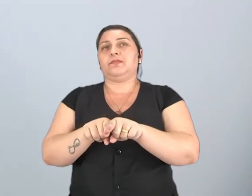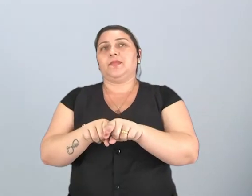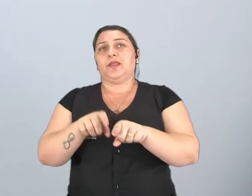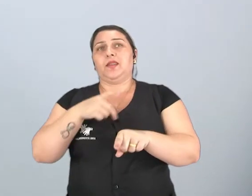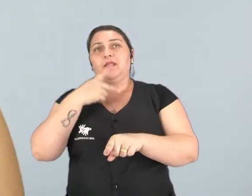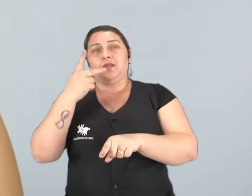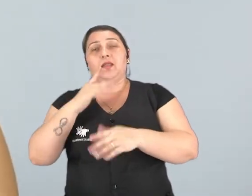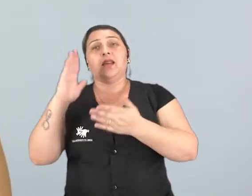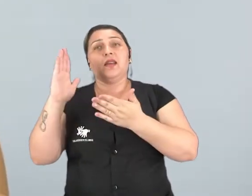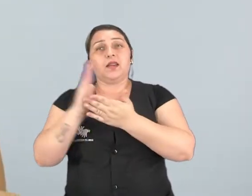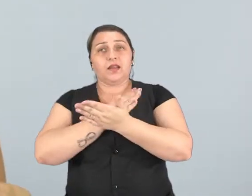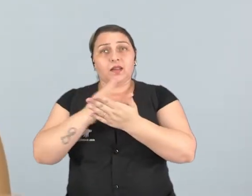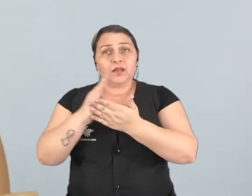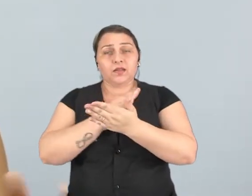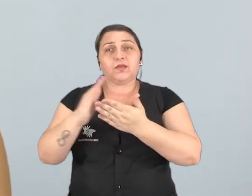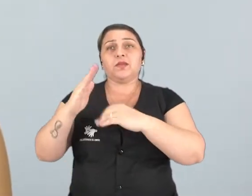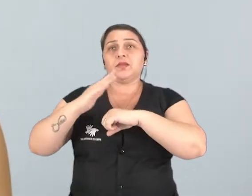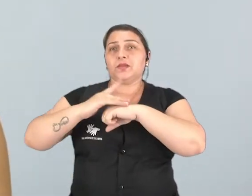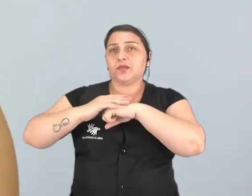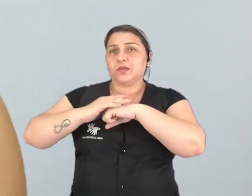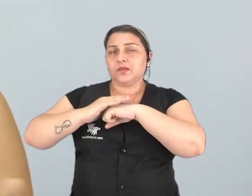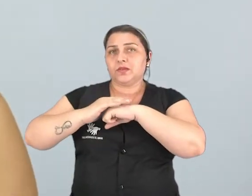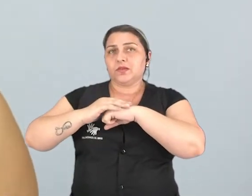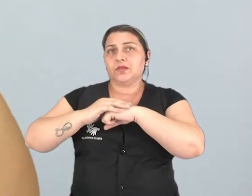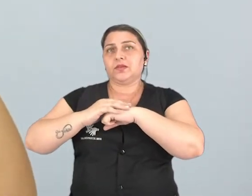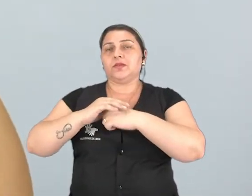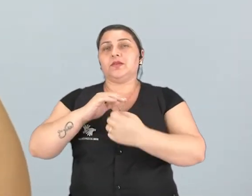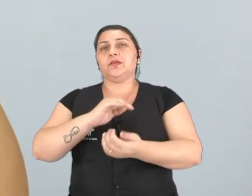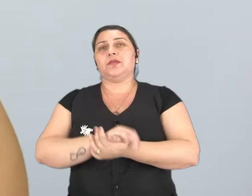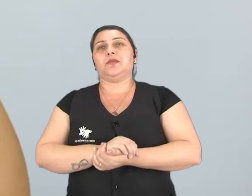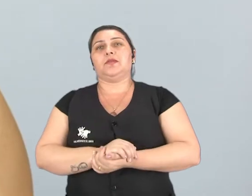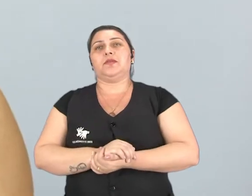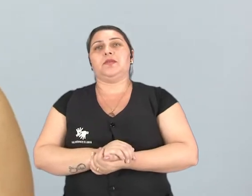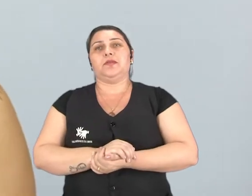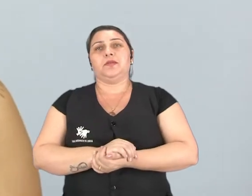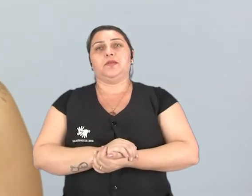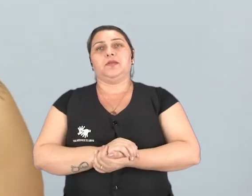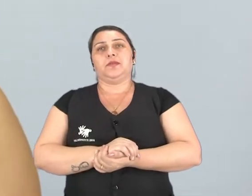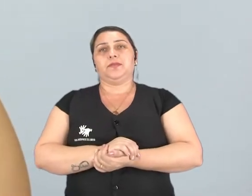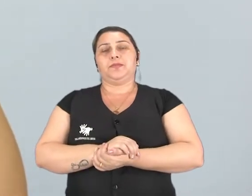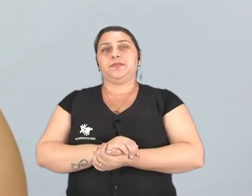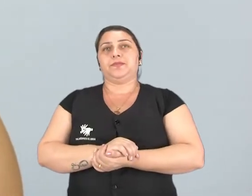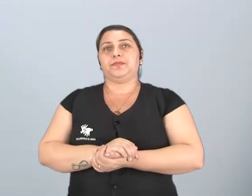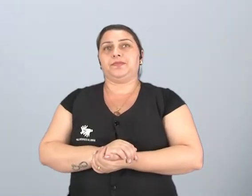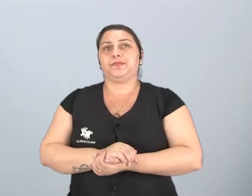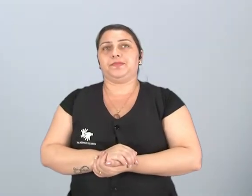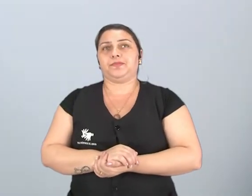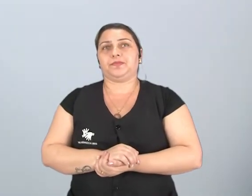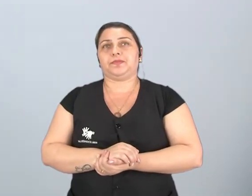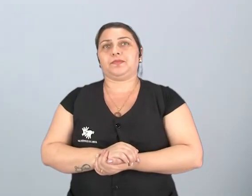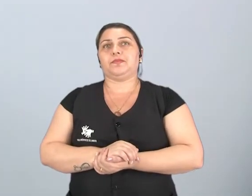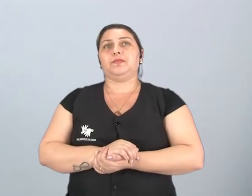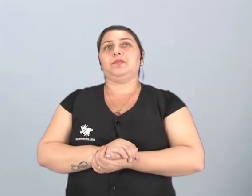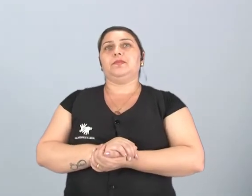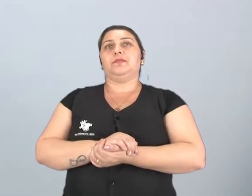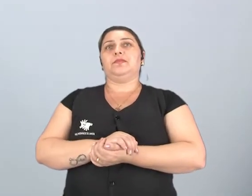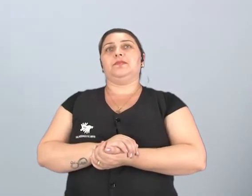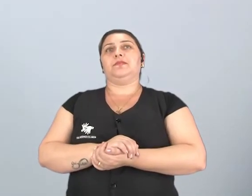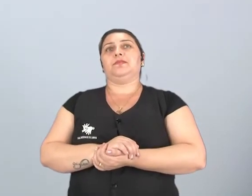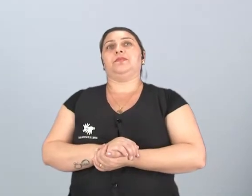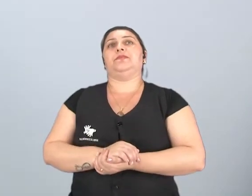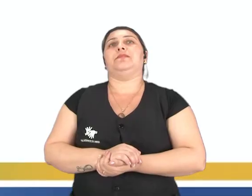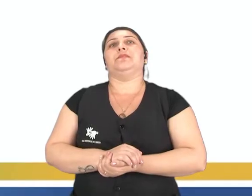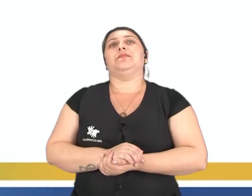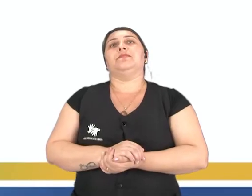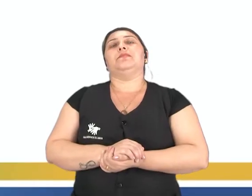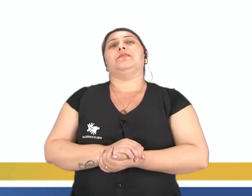vai falar sobre algumas dessas doenças, né? Que acometem a nossa coluna, né? Vamos